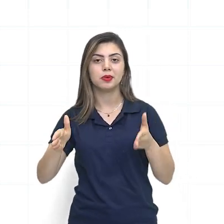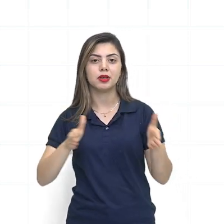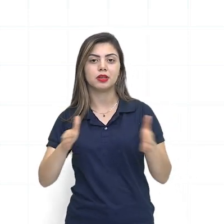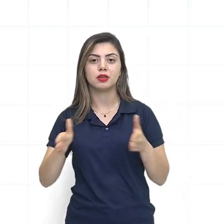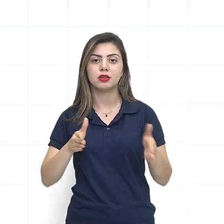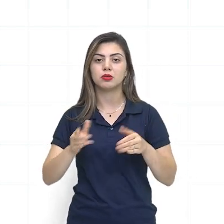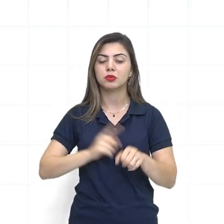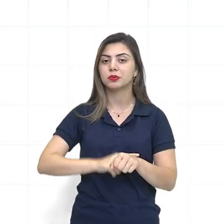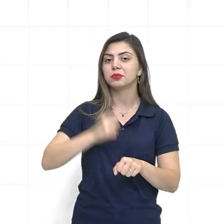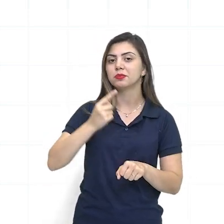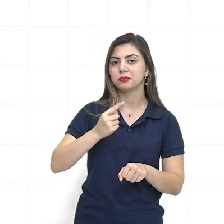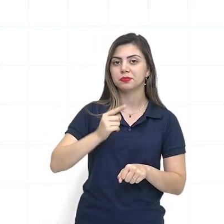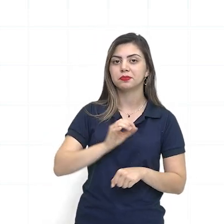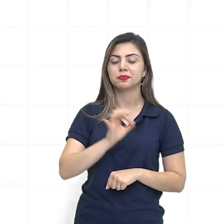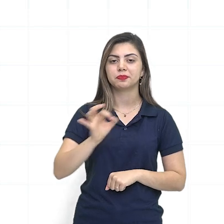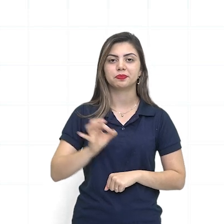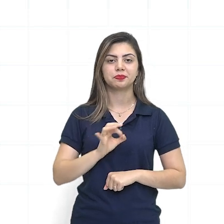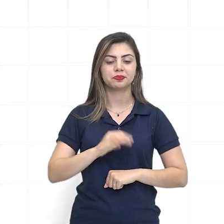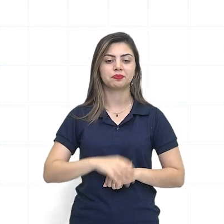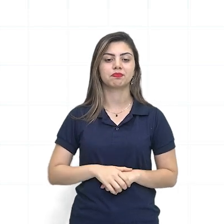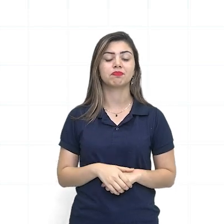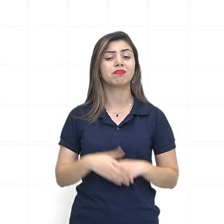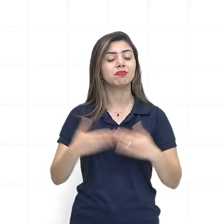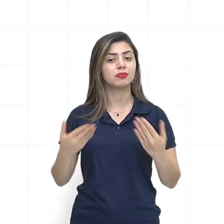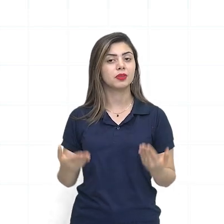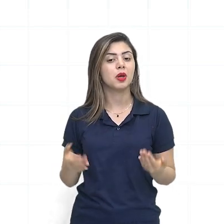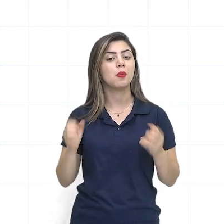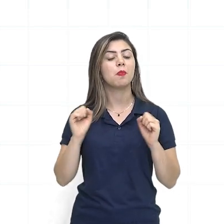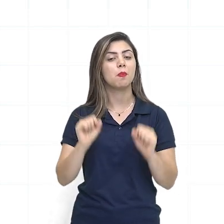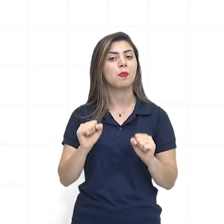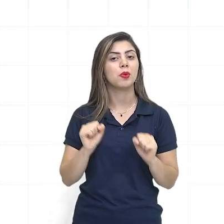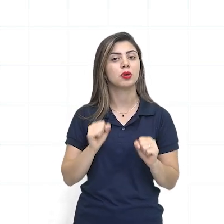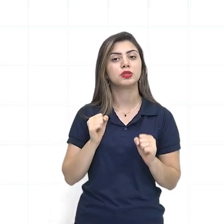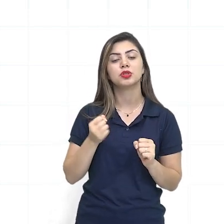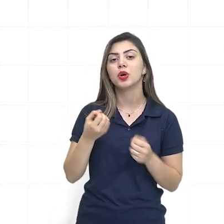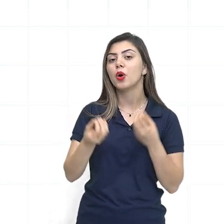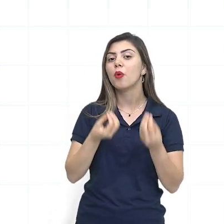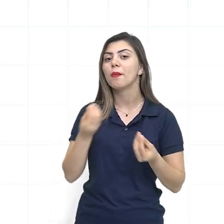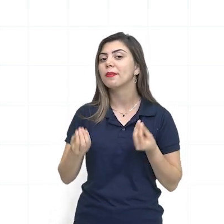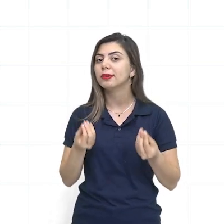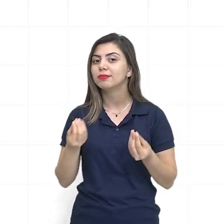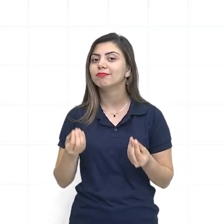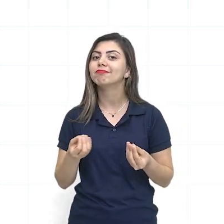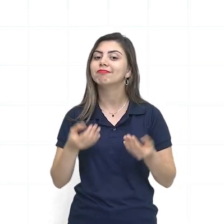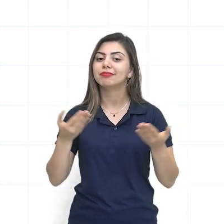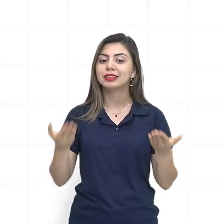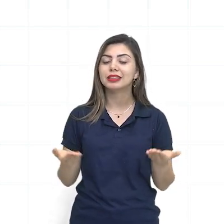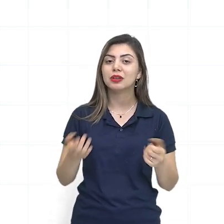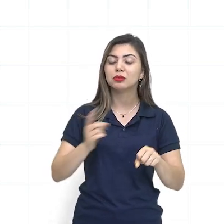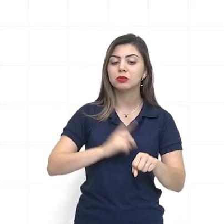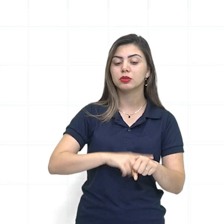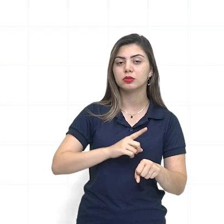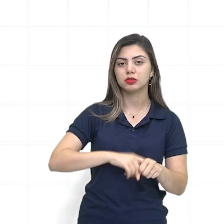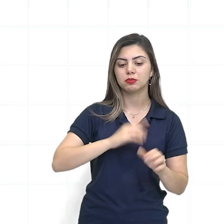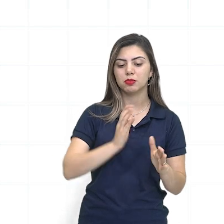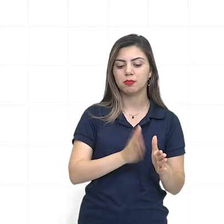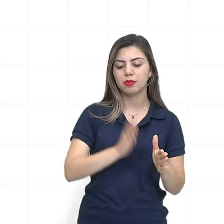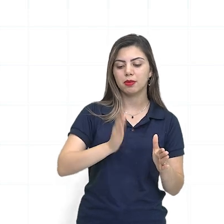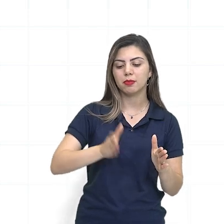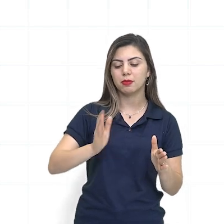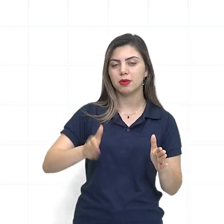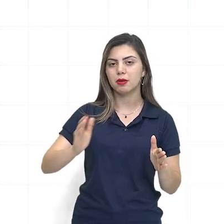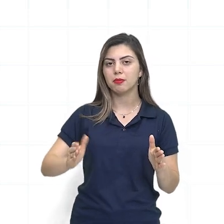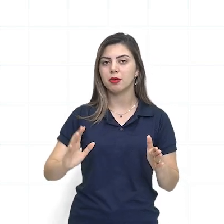um instante, né? Então, esse tempo pode vir descrito o tempo cronológico,